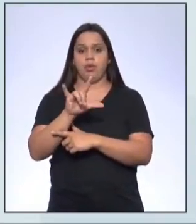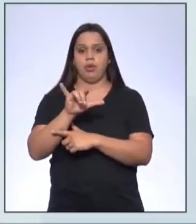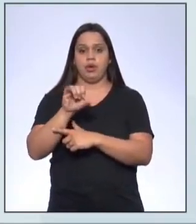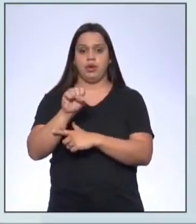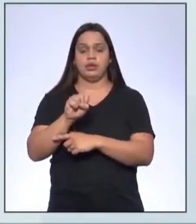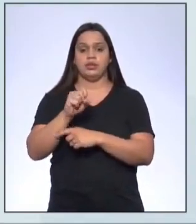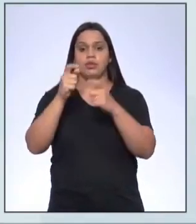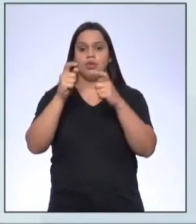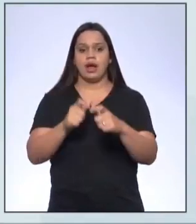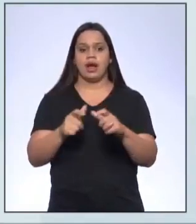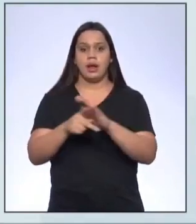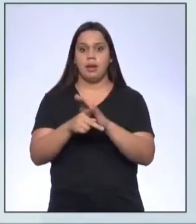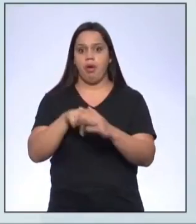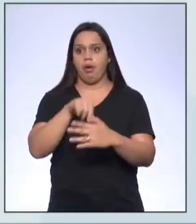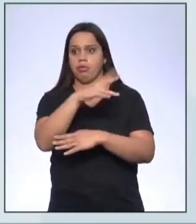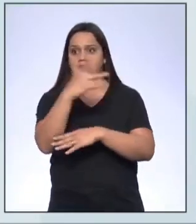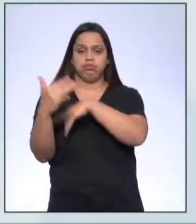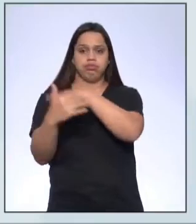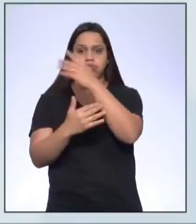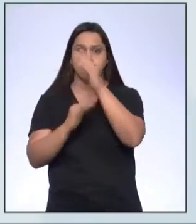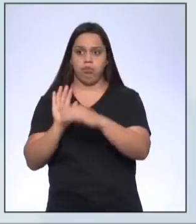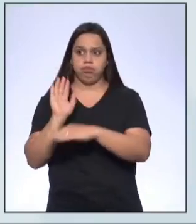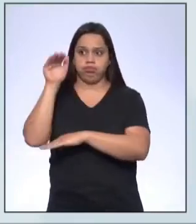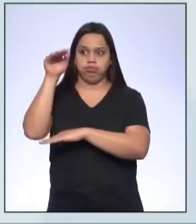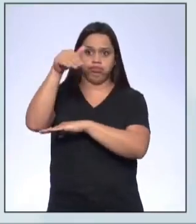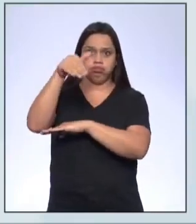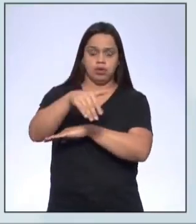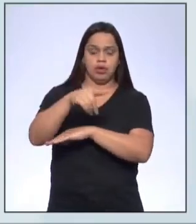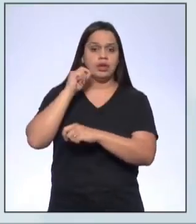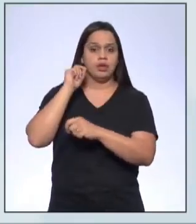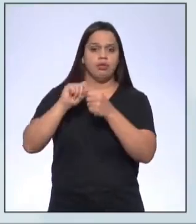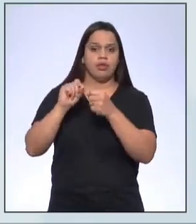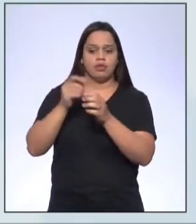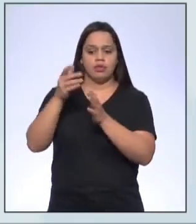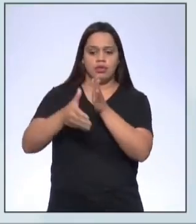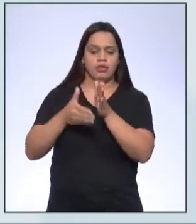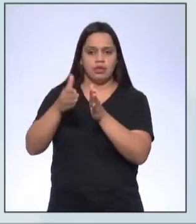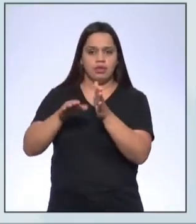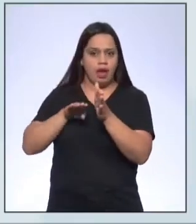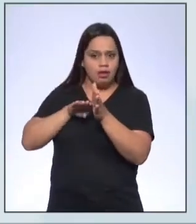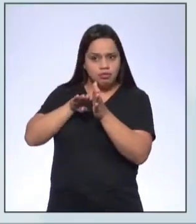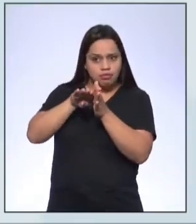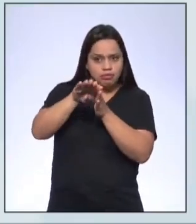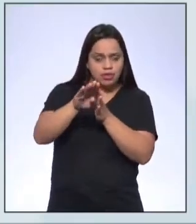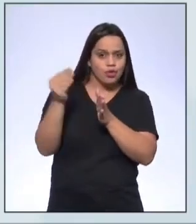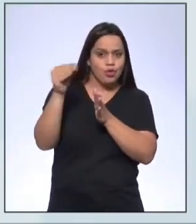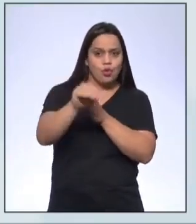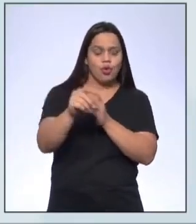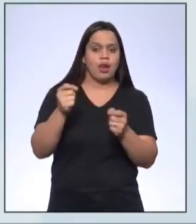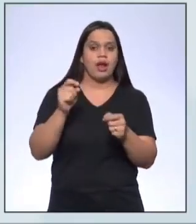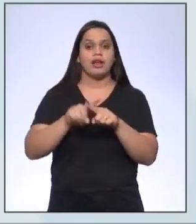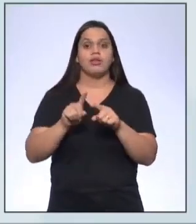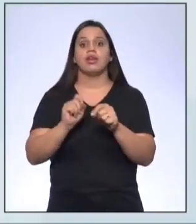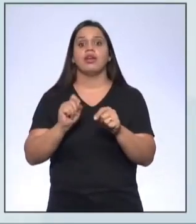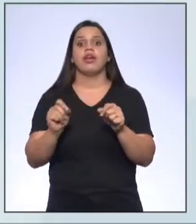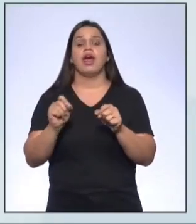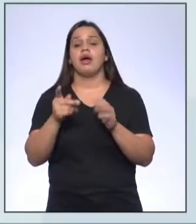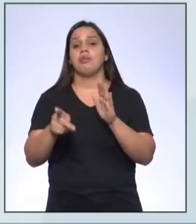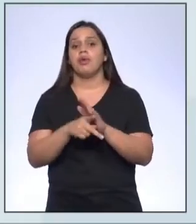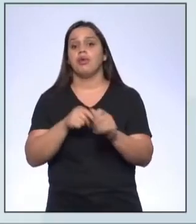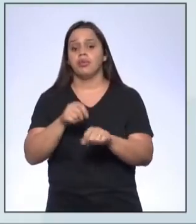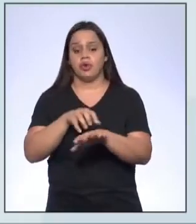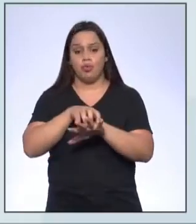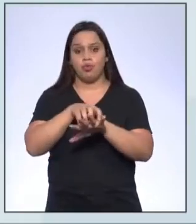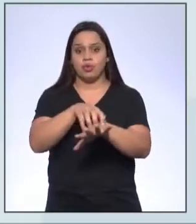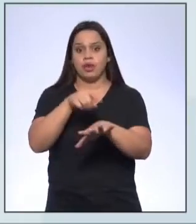na época, né, numa questão muito moderna, né, até na época, para trazer um meio de transporte aí que revolucionou a economia